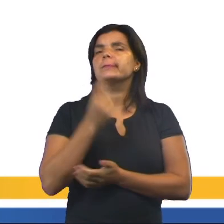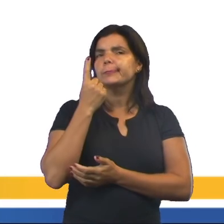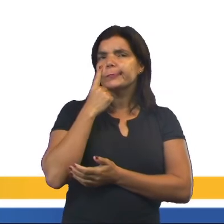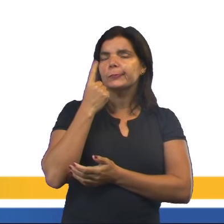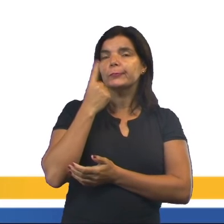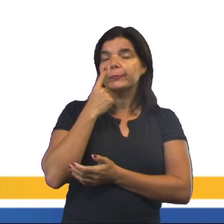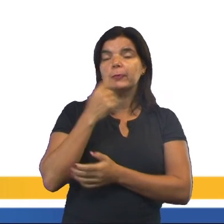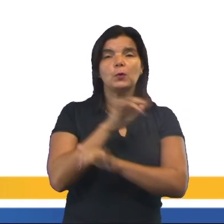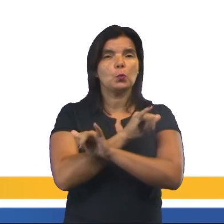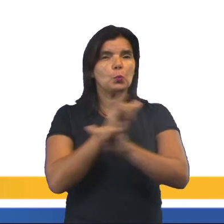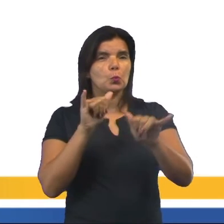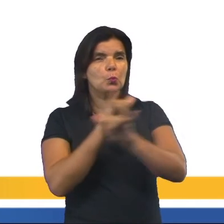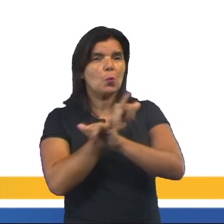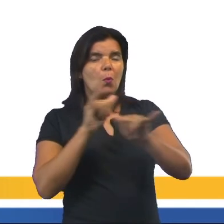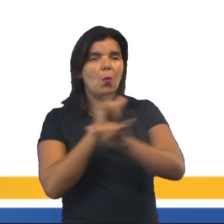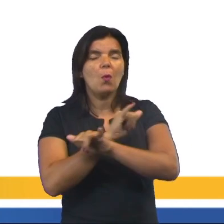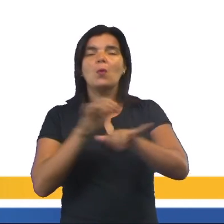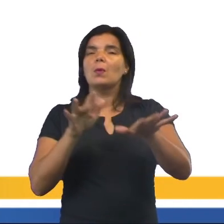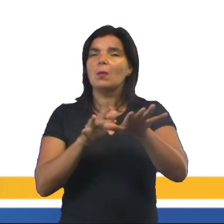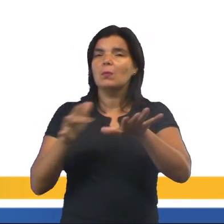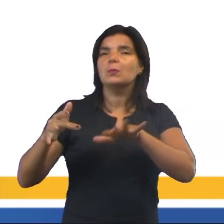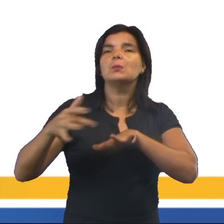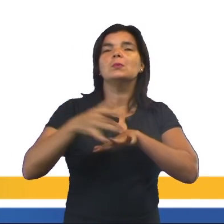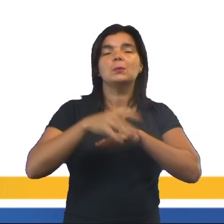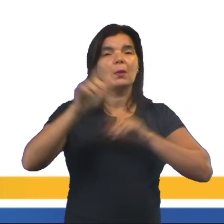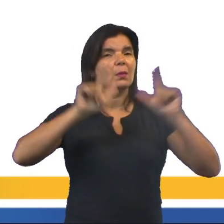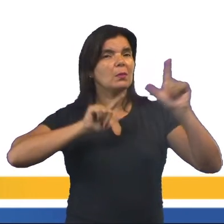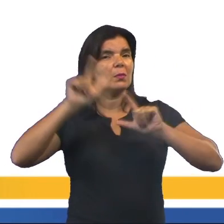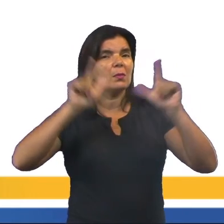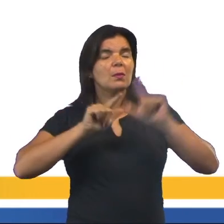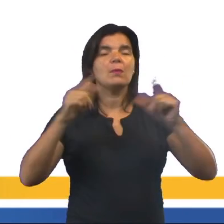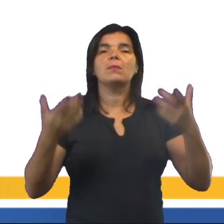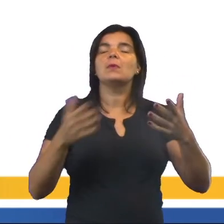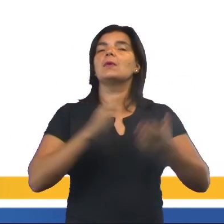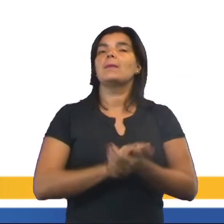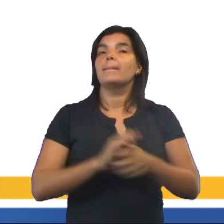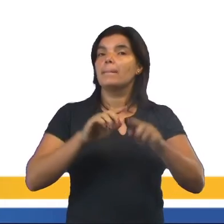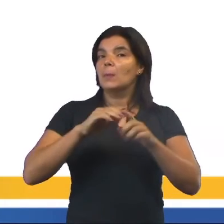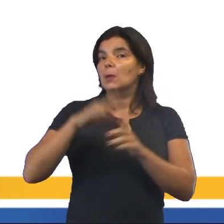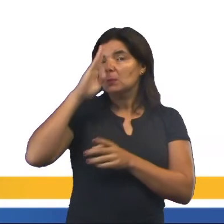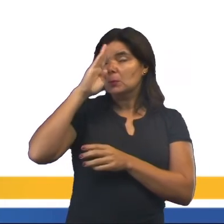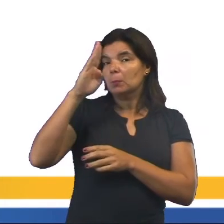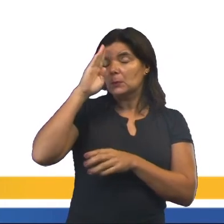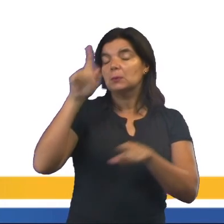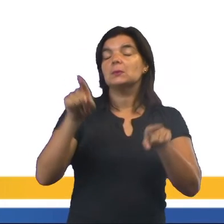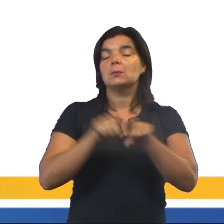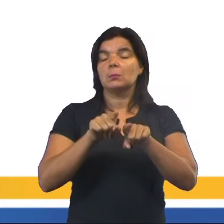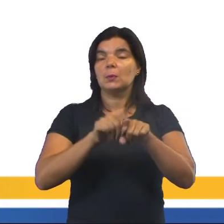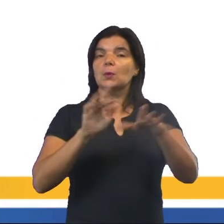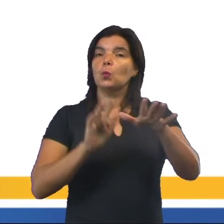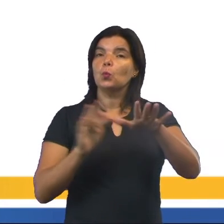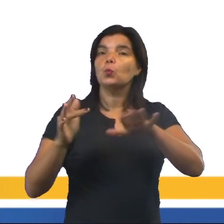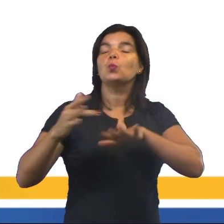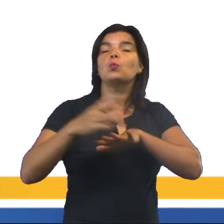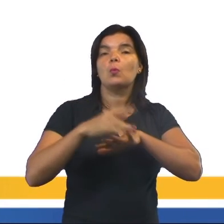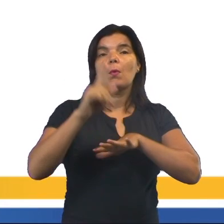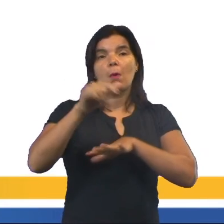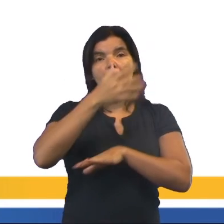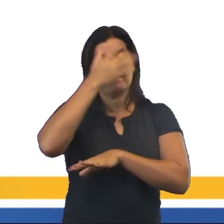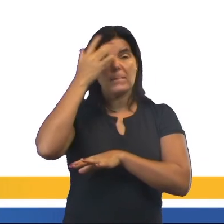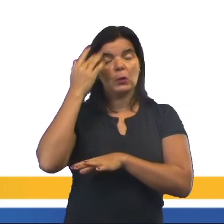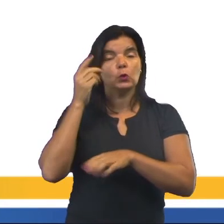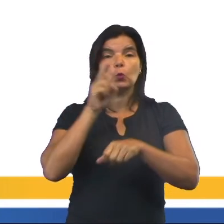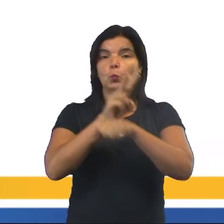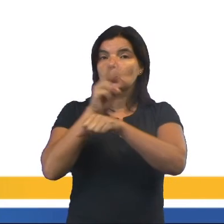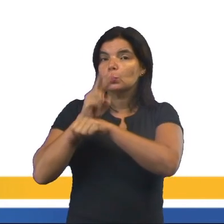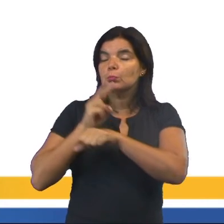vemos anúncios nas redes sociais, na TV, não apenas na TV e no rádio, mas principalmente nas redes sociais. Então é essa pessoa que